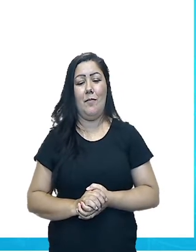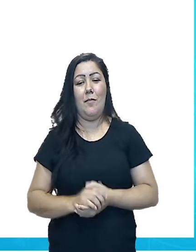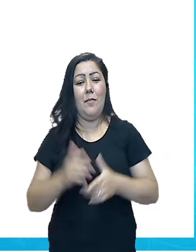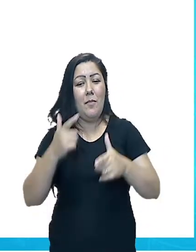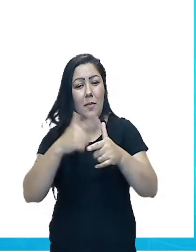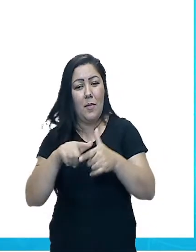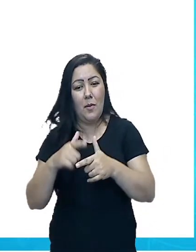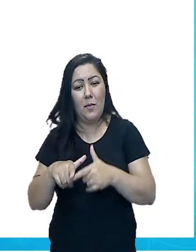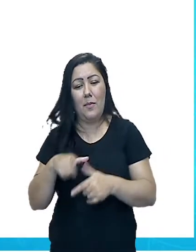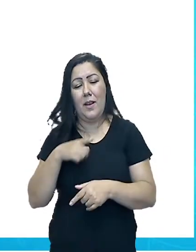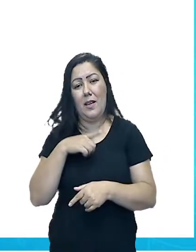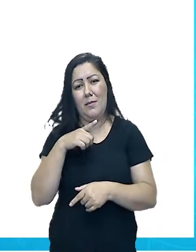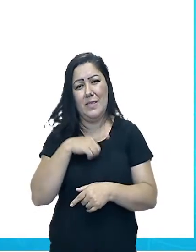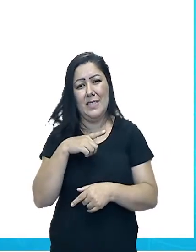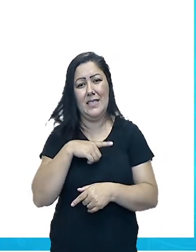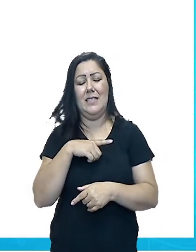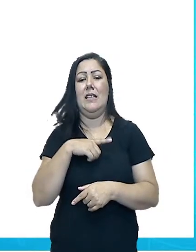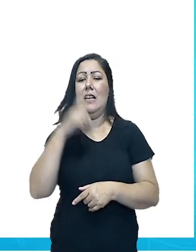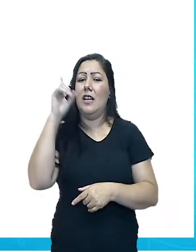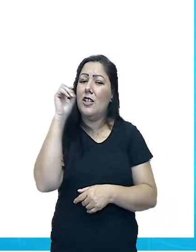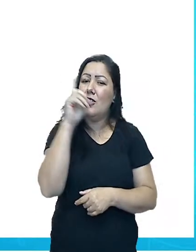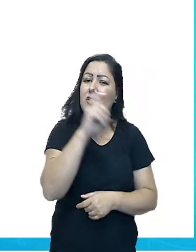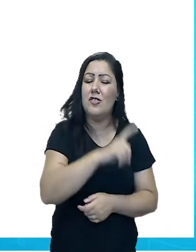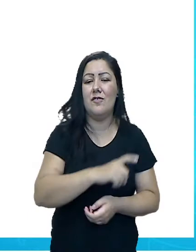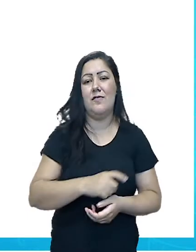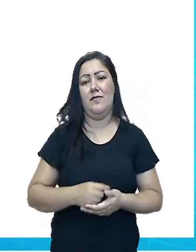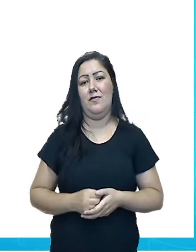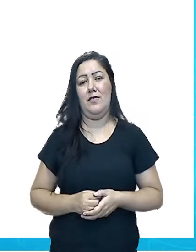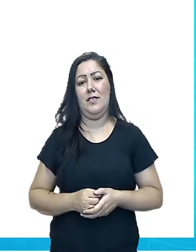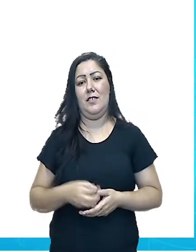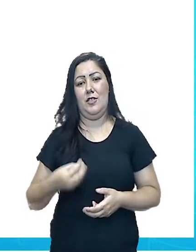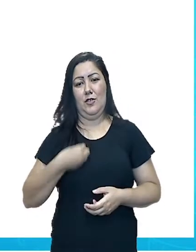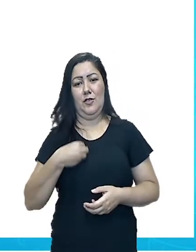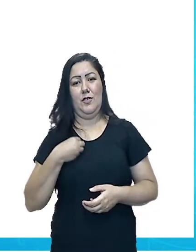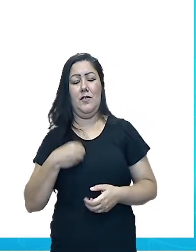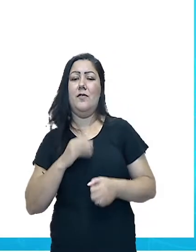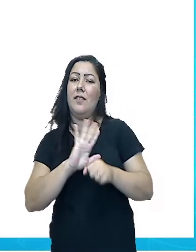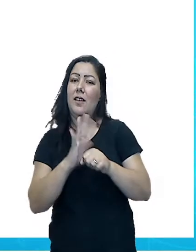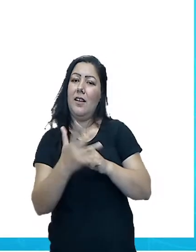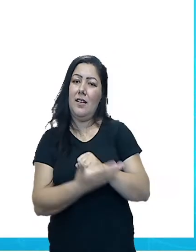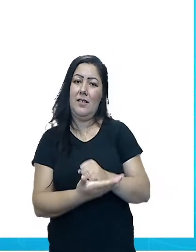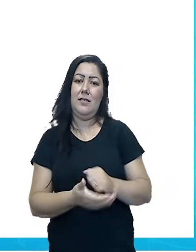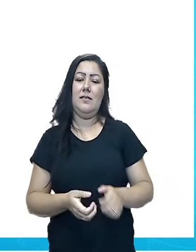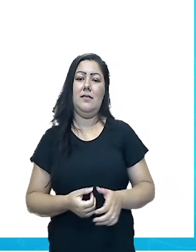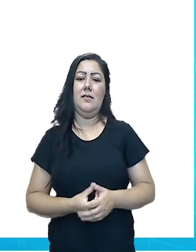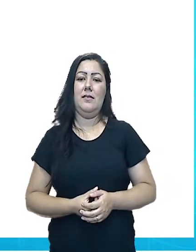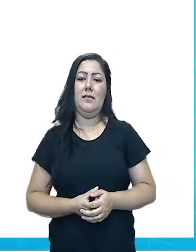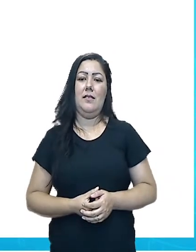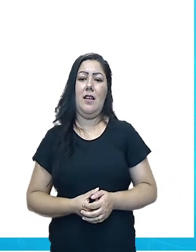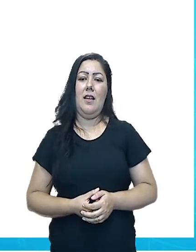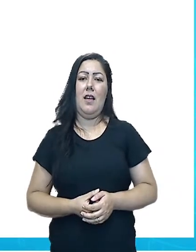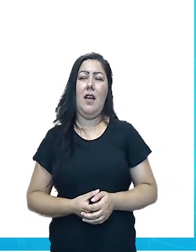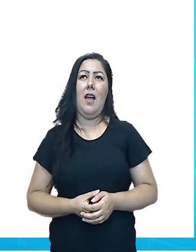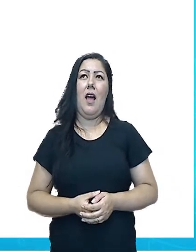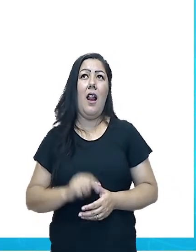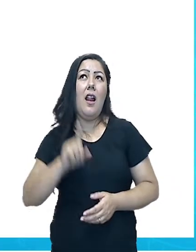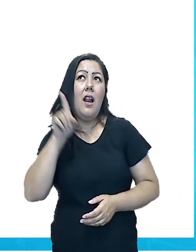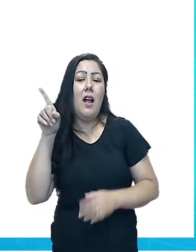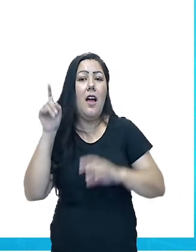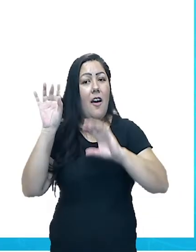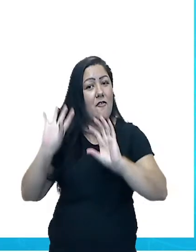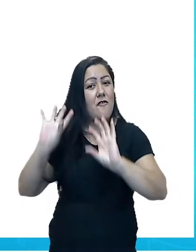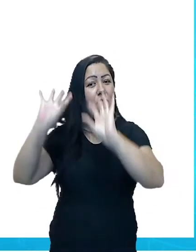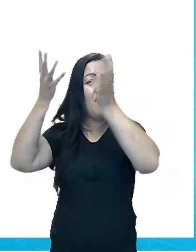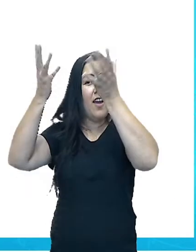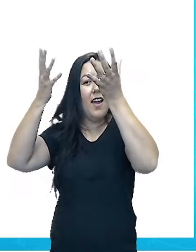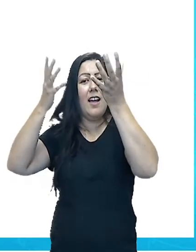crítico que nós estamos vivendo, dessa pandemia, e a festa da lavagem das